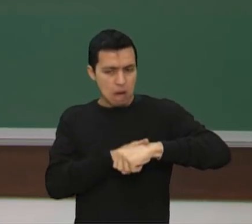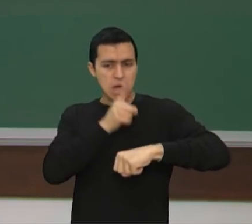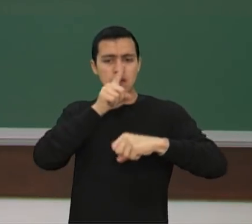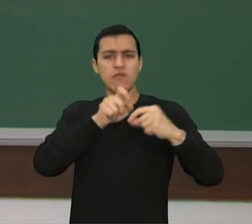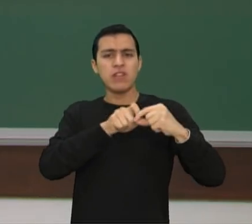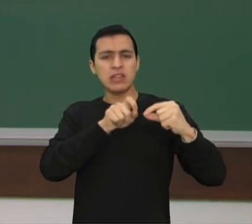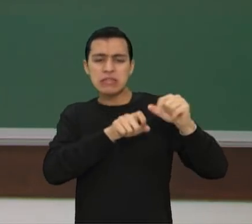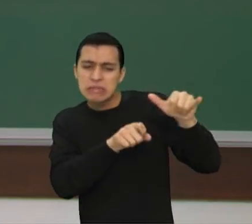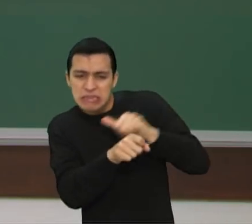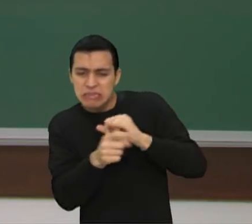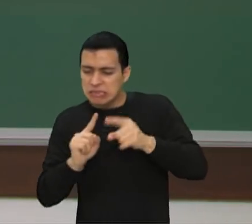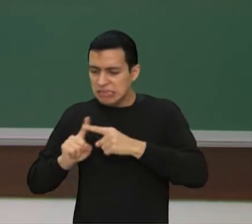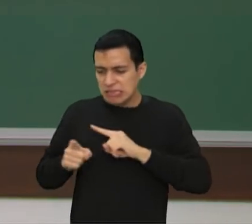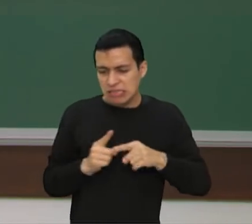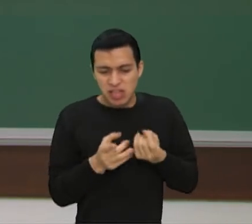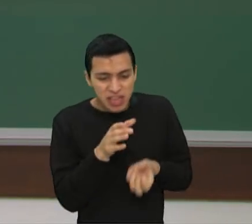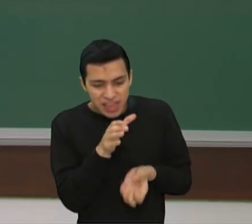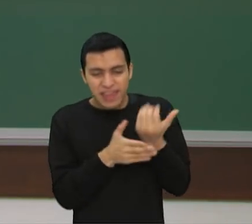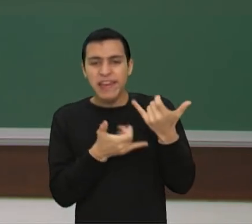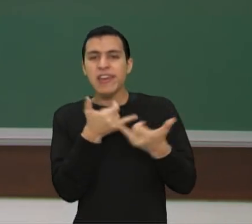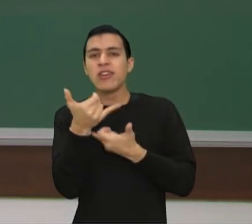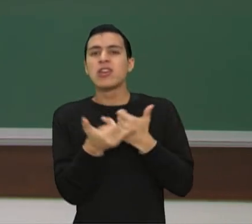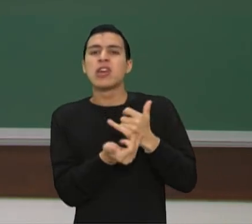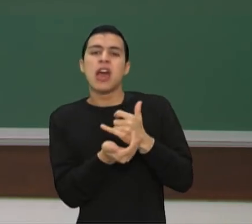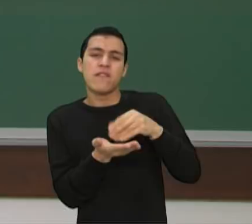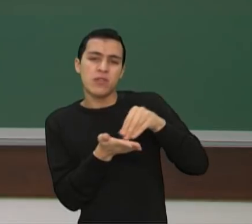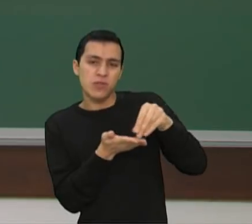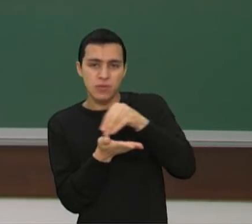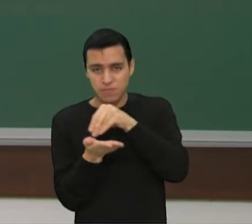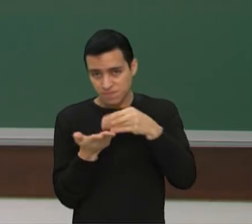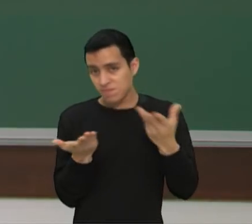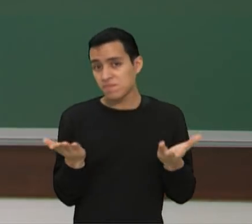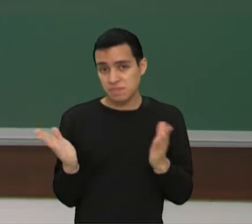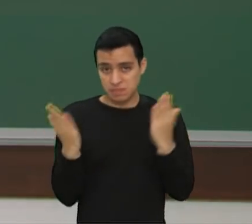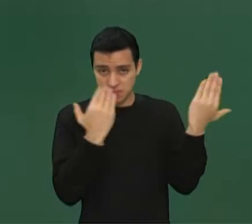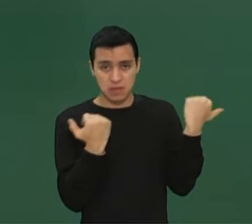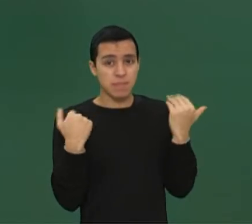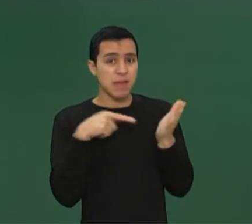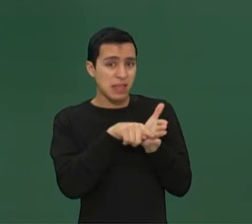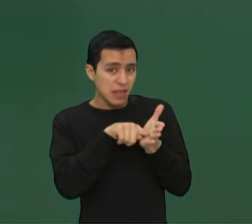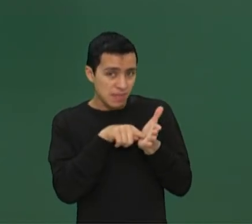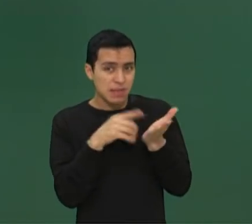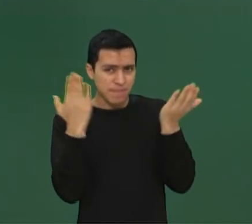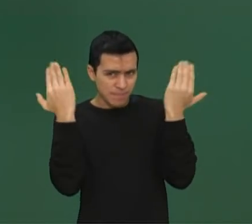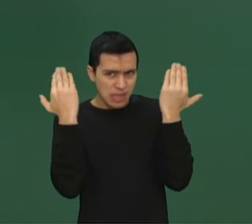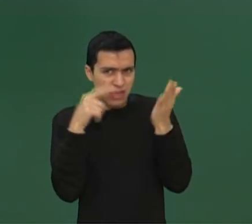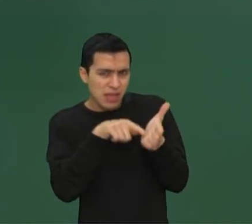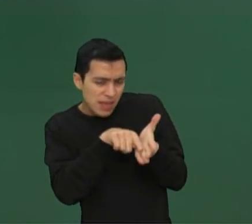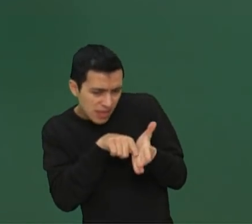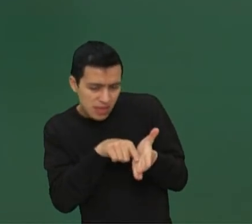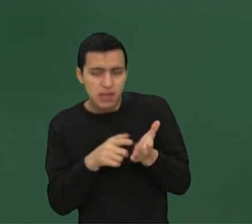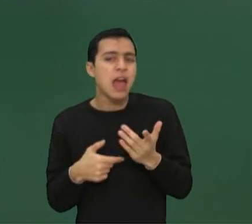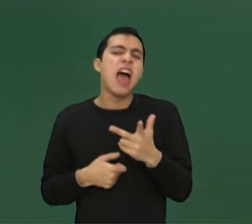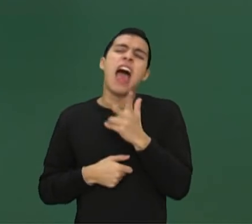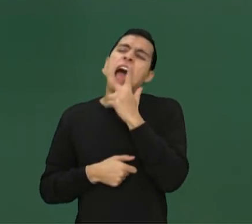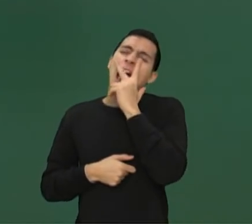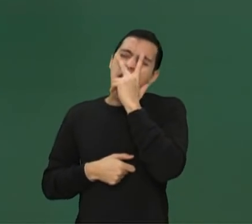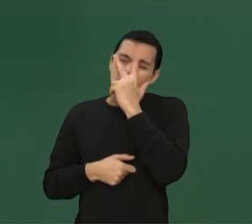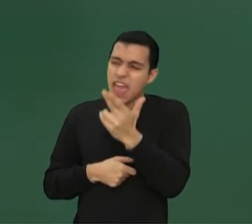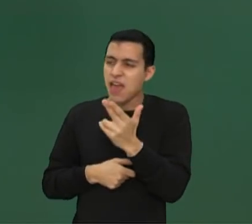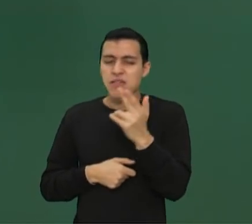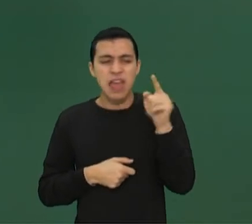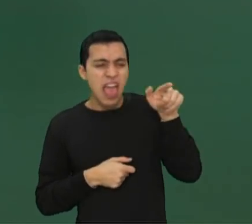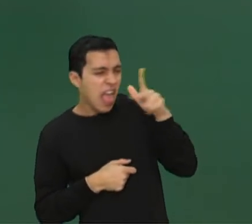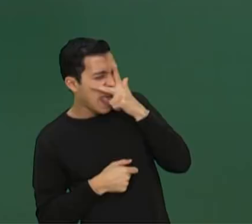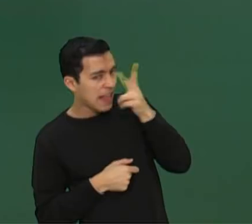um jogo. Então, eles tinham essa habilidade. E foi feita uma pesquisa, então, assim, não é algo assim que eu acho ou o